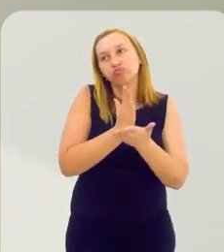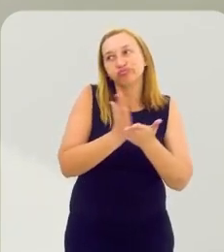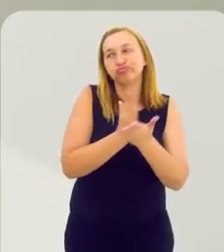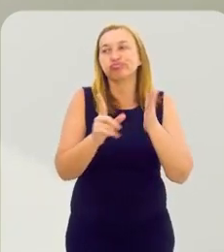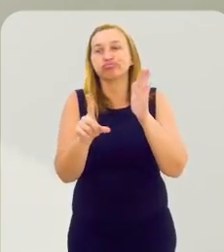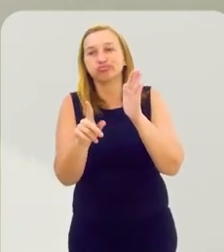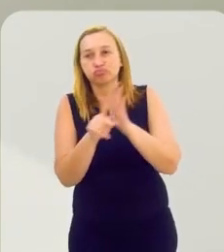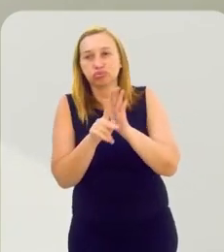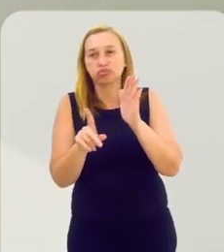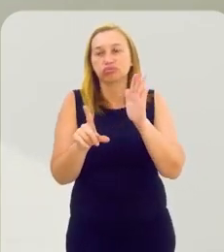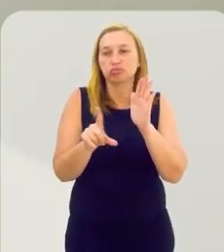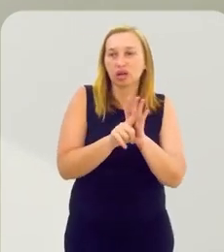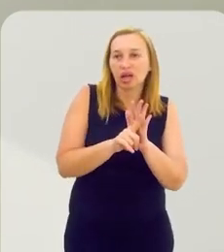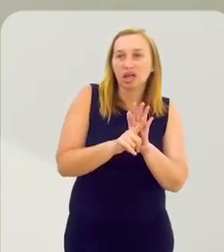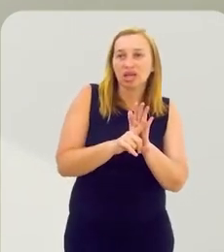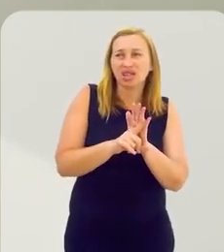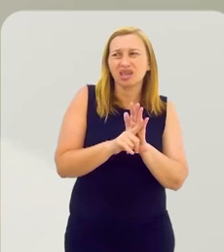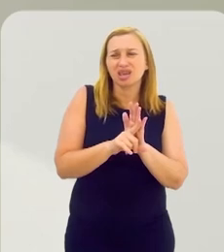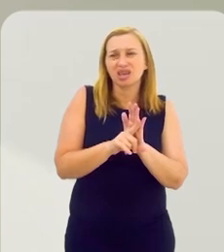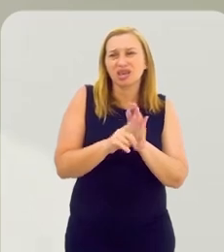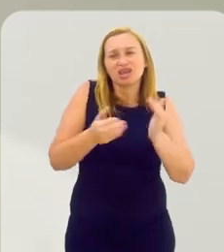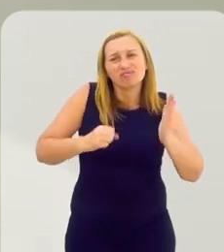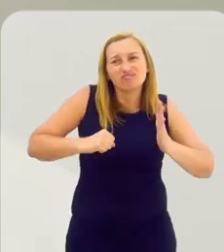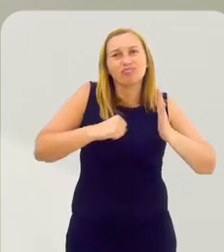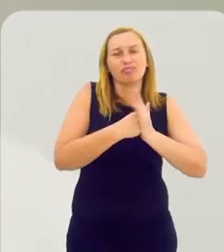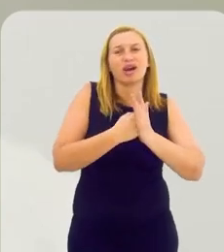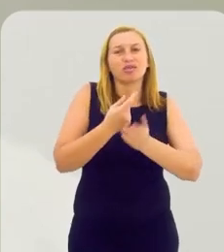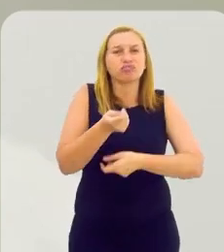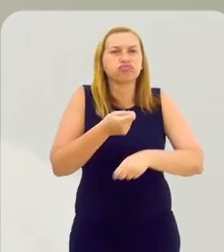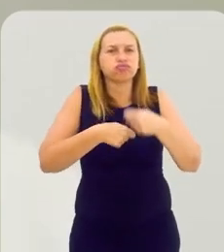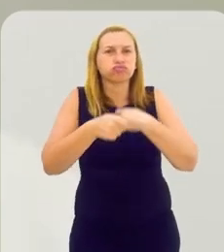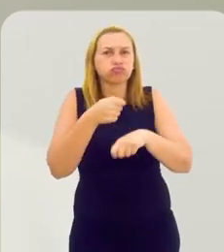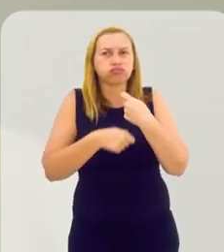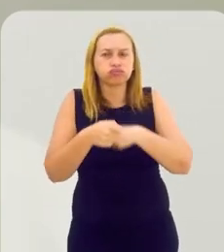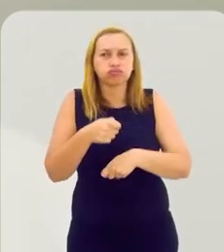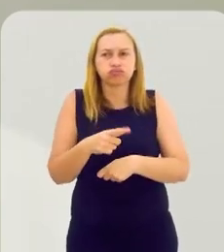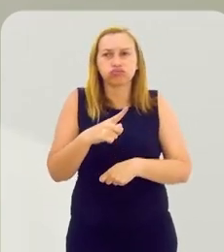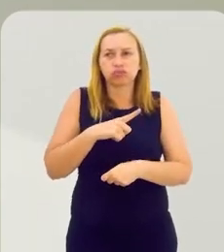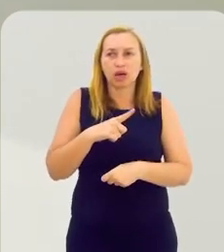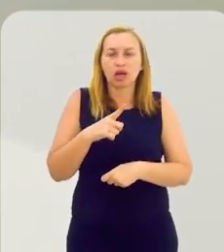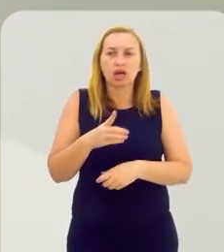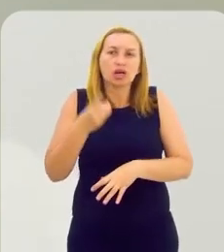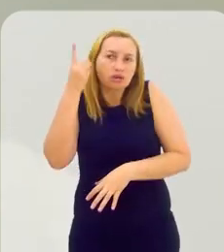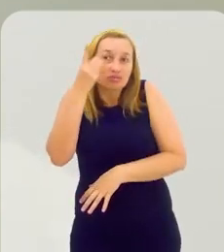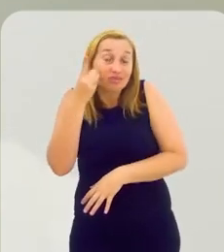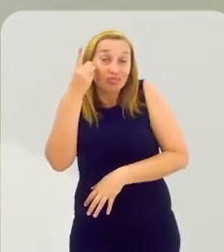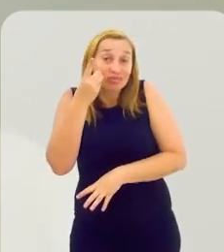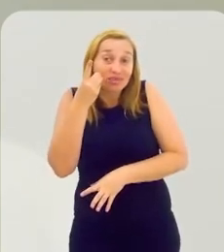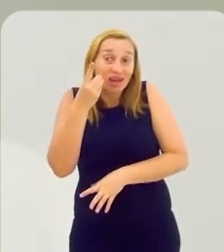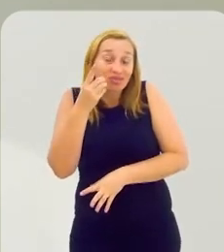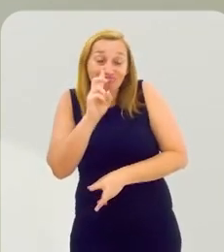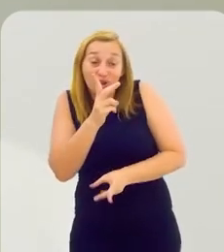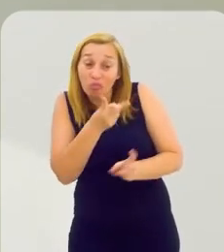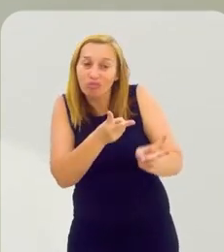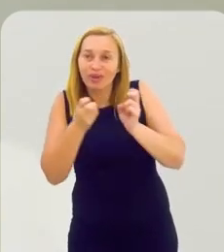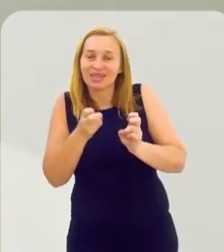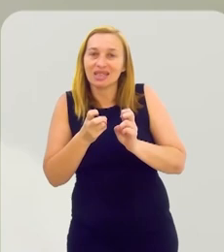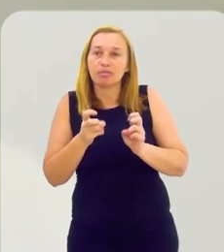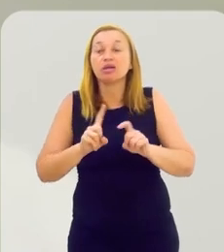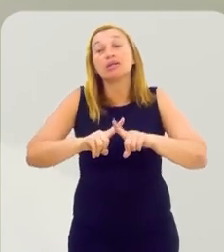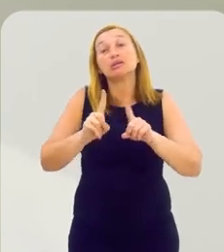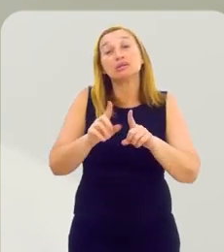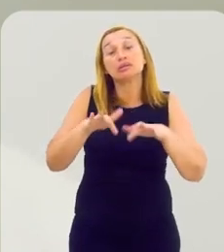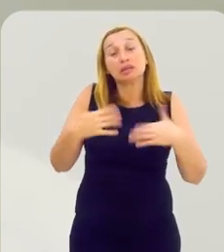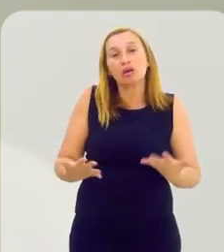lei muito bem intencionados, eles acabam gerando um impacto econômico que o legislador, por não ser do setor, não percebe. E aí é nosso